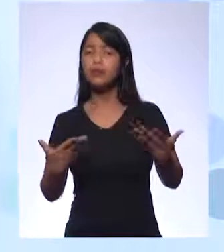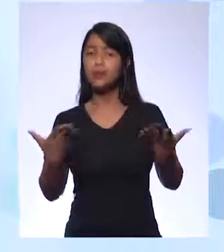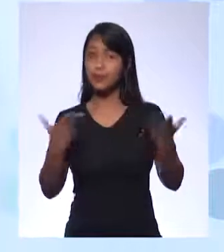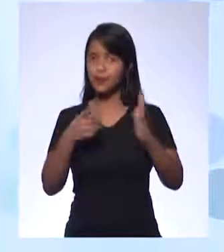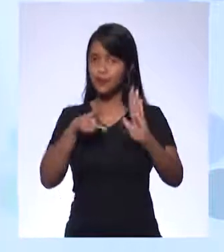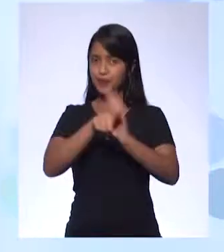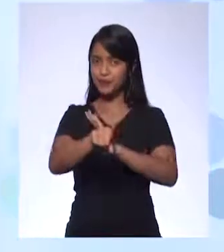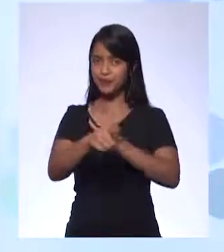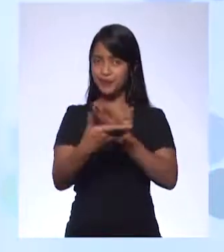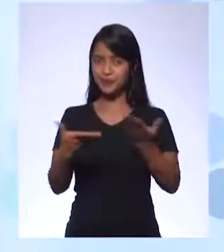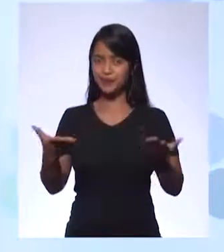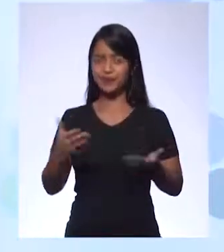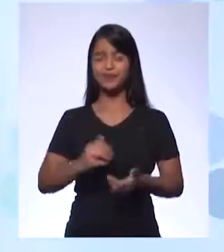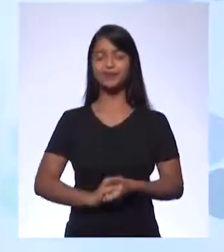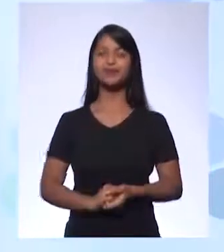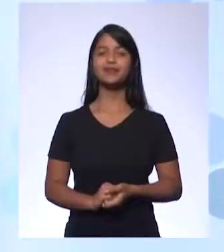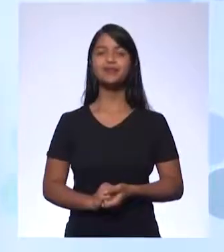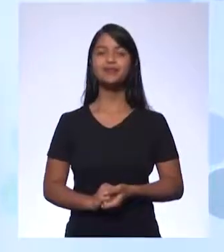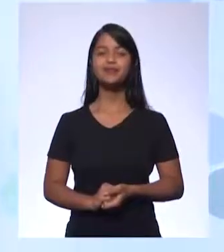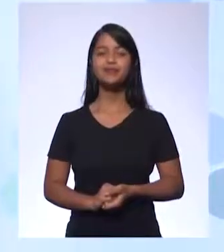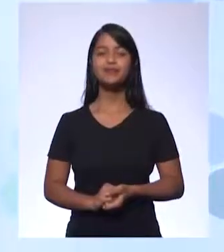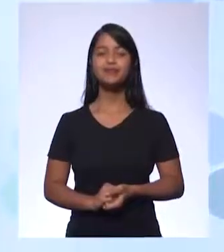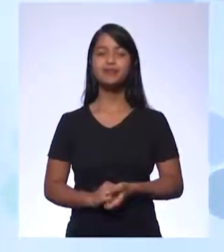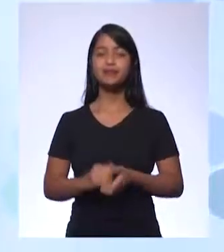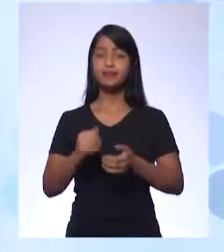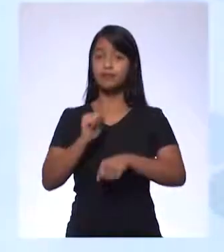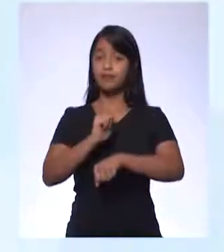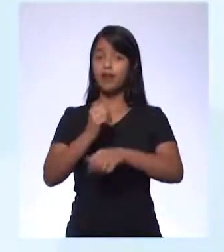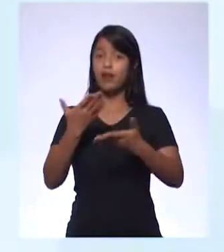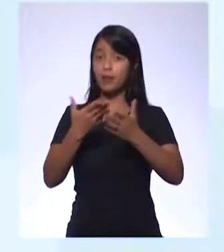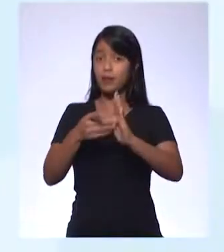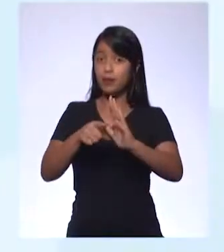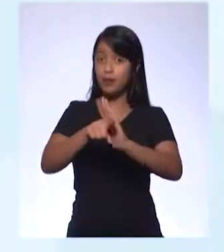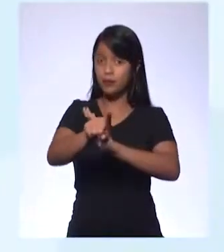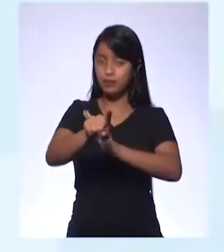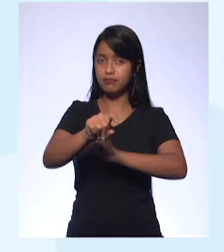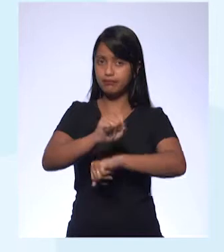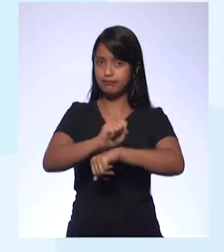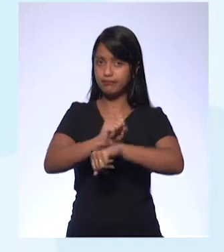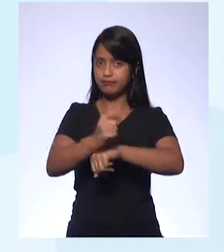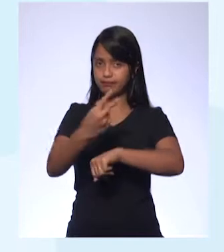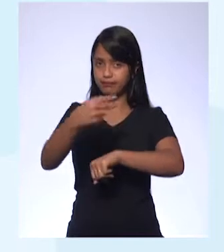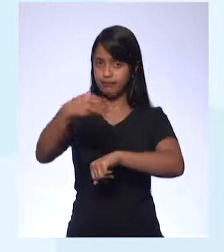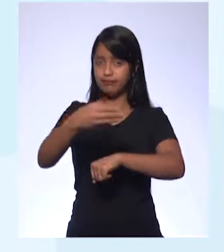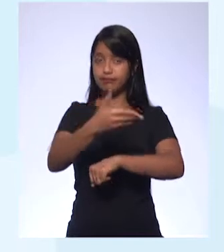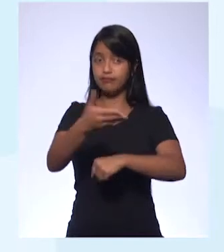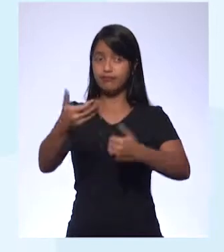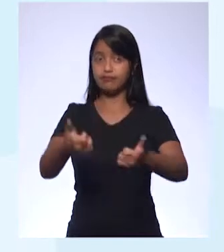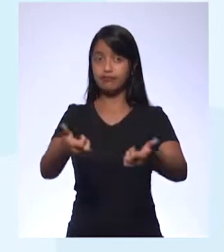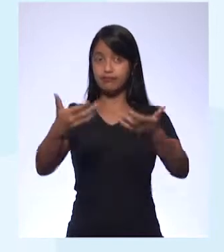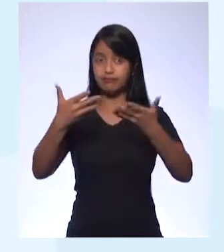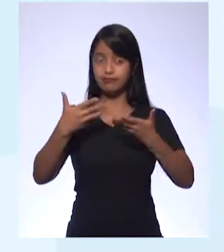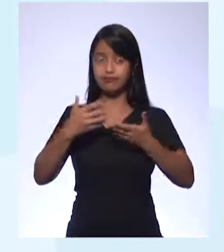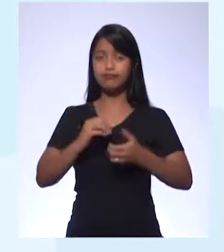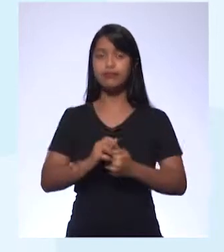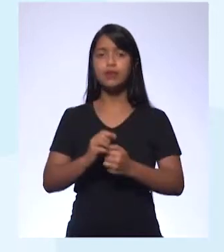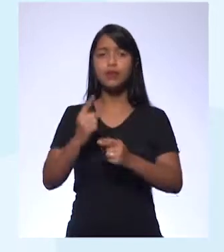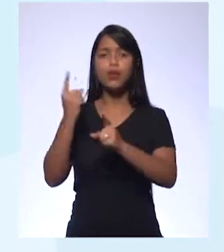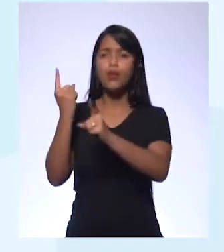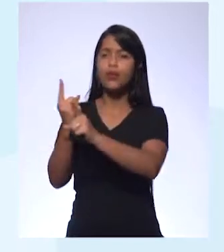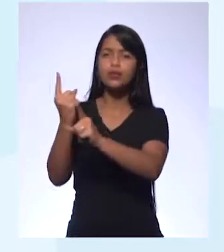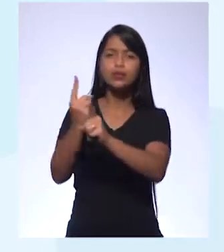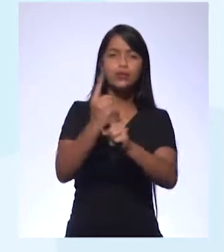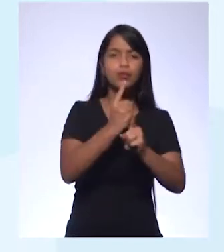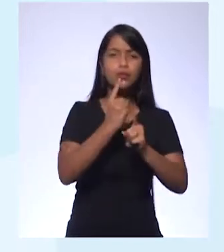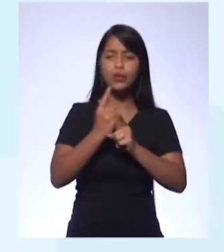chat. Eu quero saber, então, aí 2 minutinhos para você citar para mim uma fonte, pelo